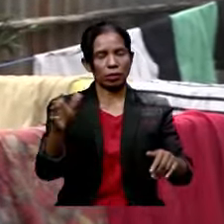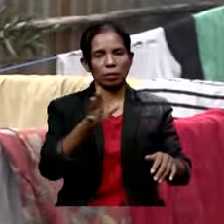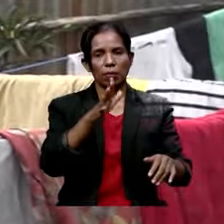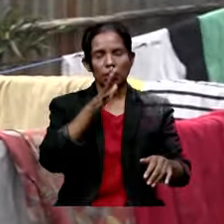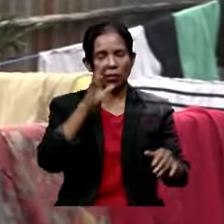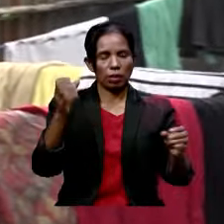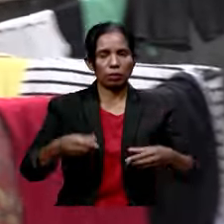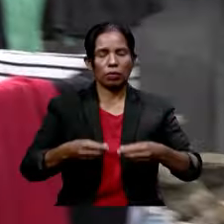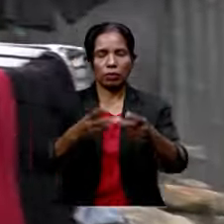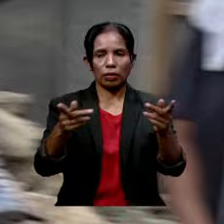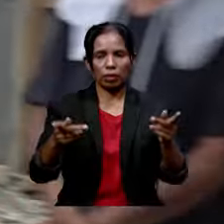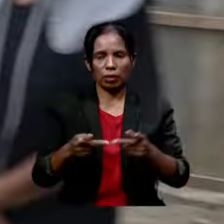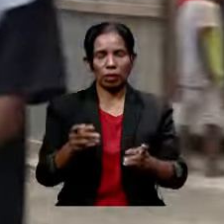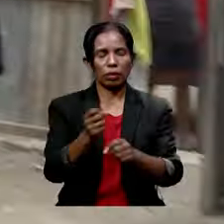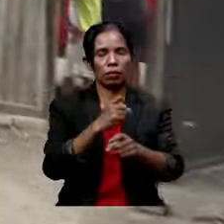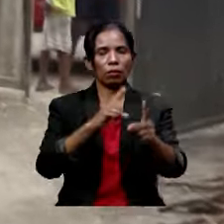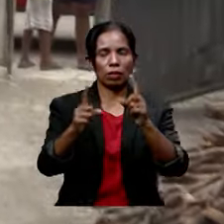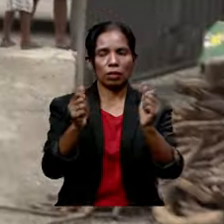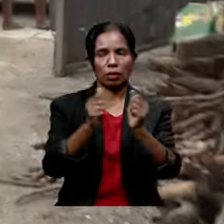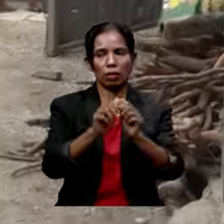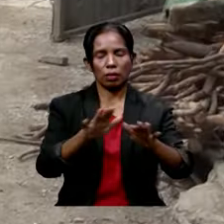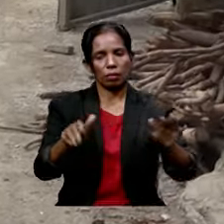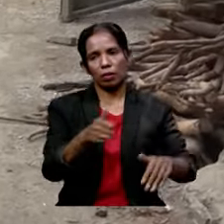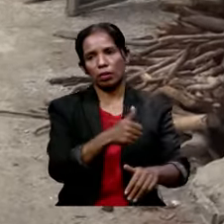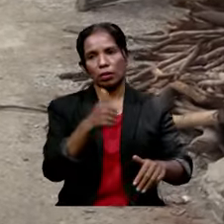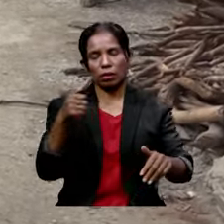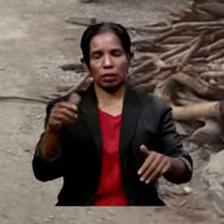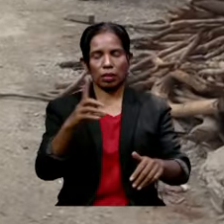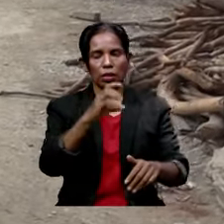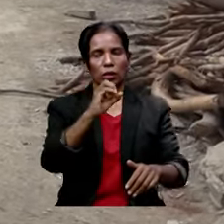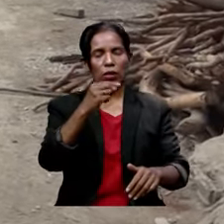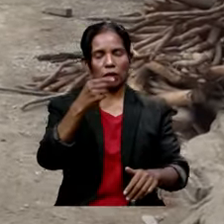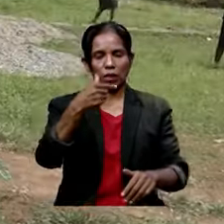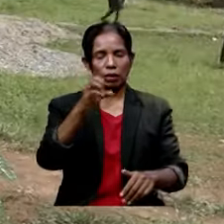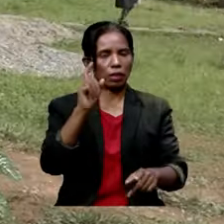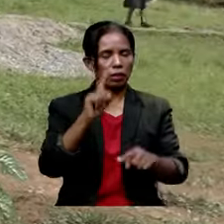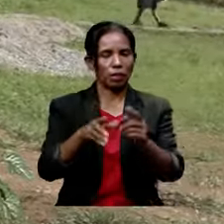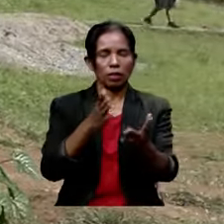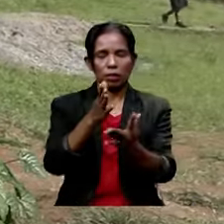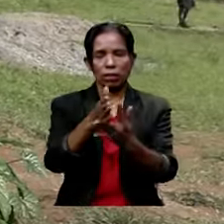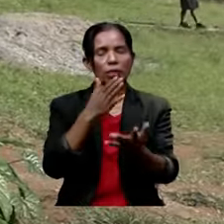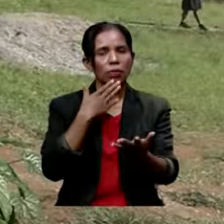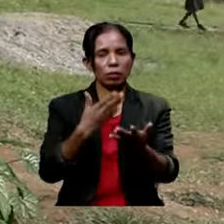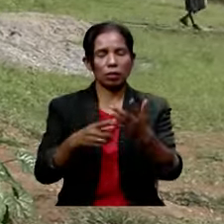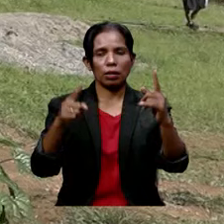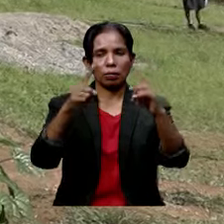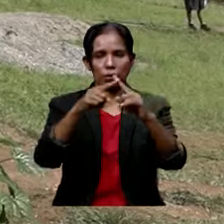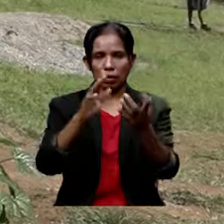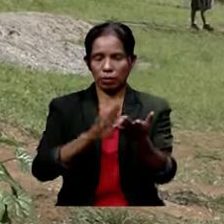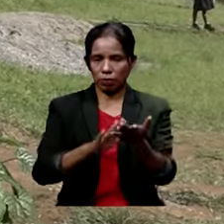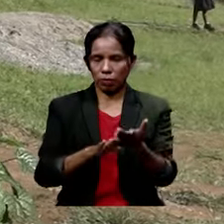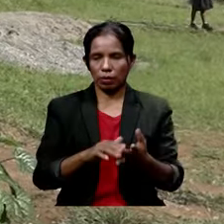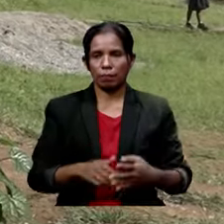espasu bania atu halo interasaun hola barik selu no degrasio mos la bele asesu diak pa eskola.